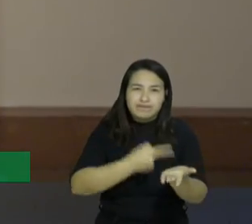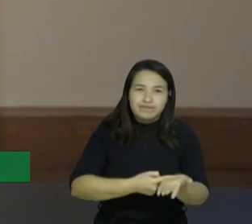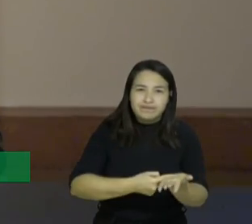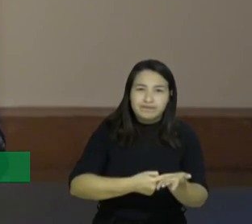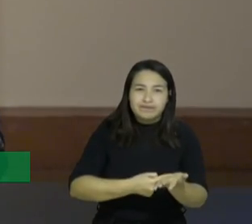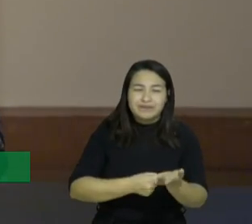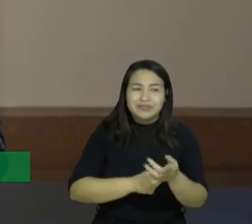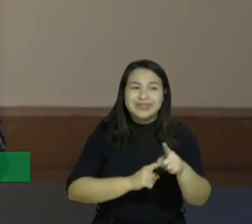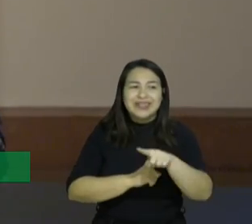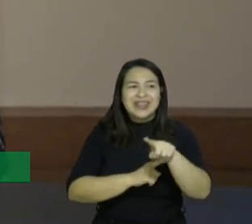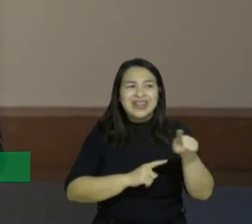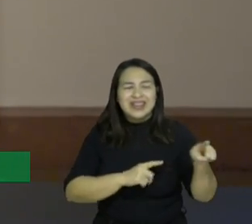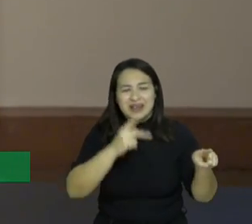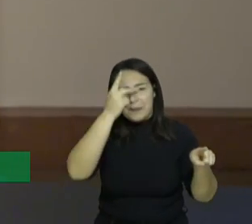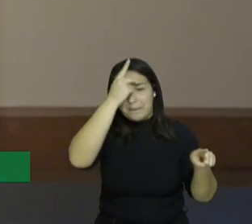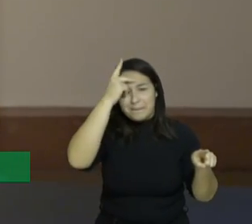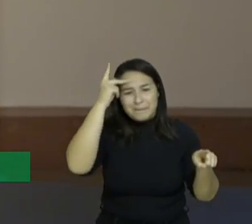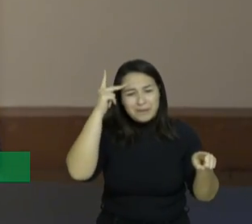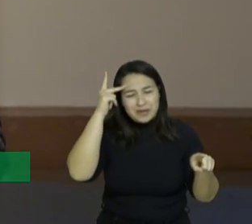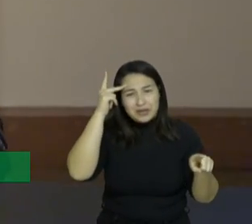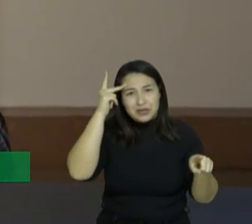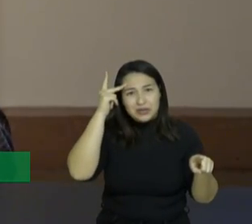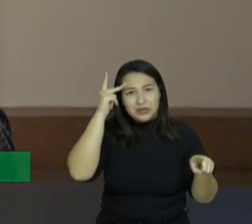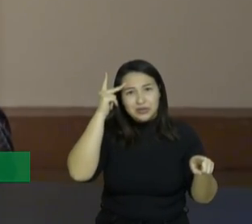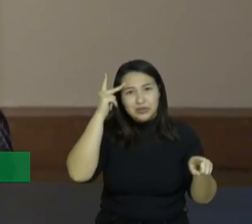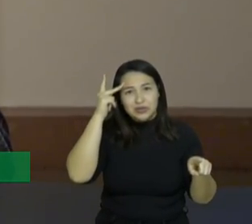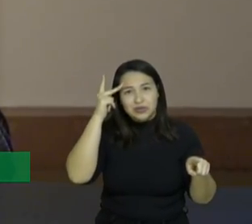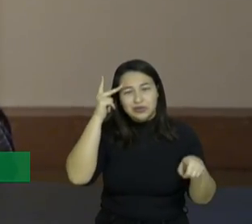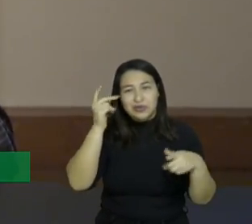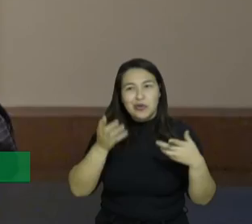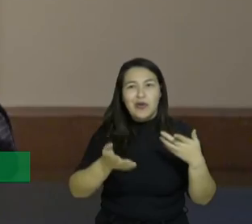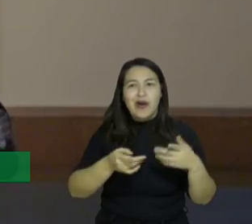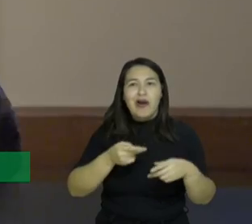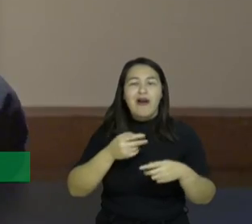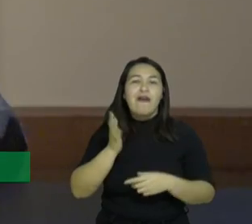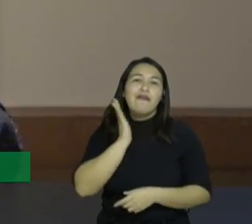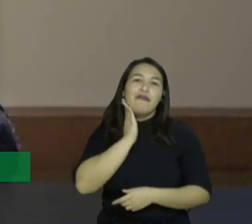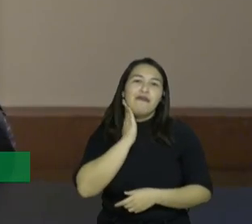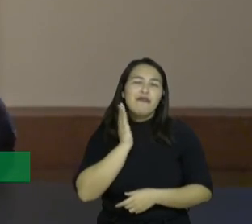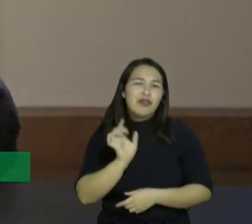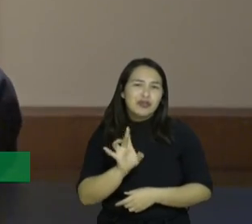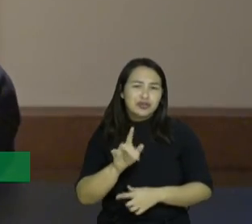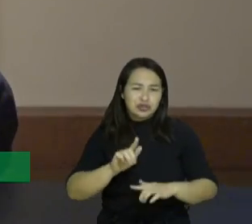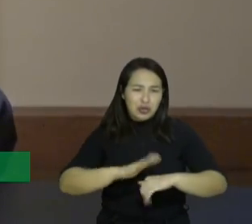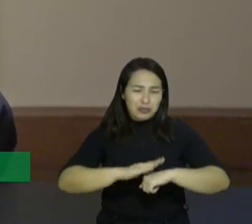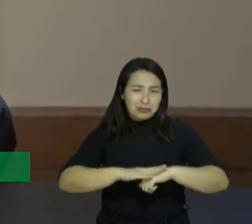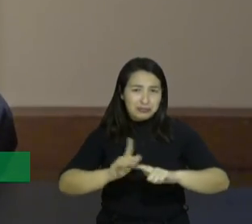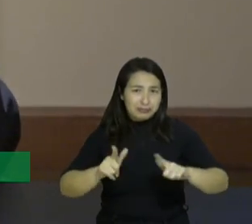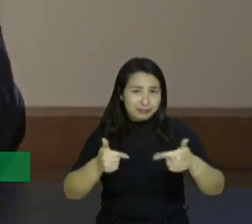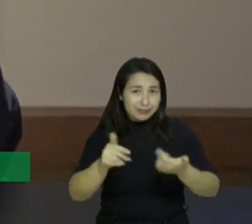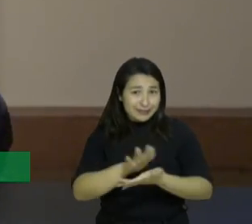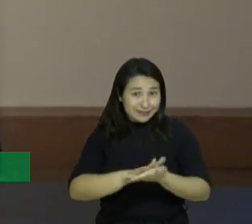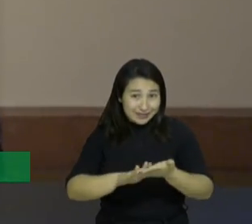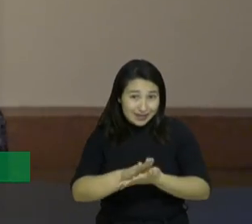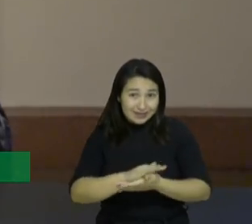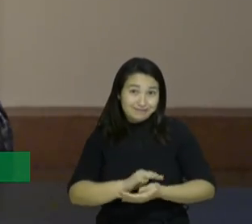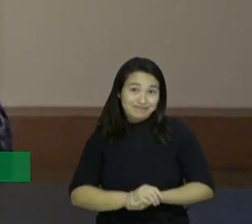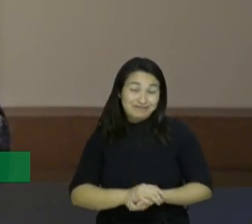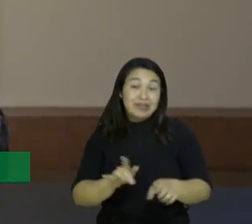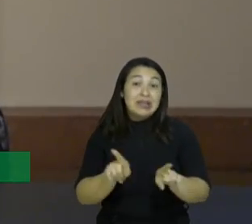vêm como sendo eh ambientalista só no discurso mas não na prática e também pega mal lá fora